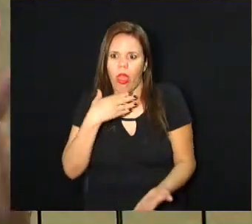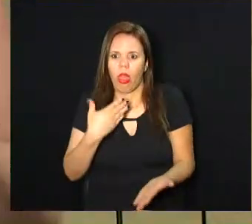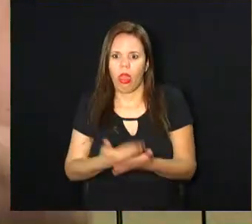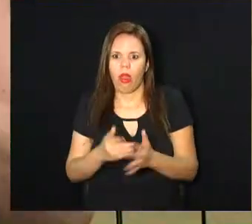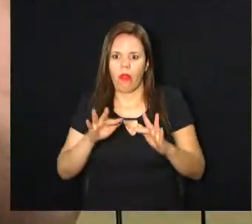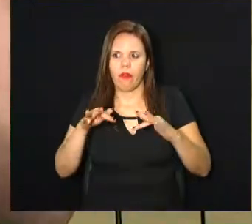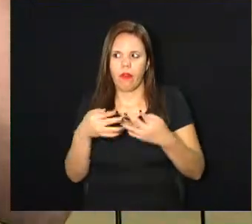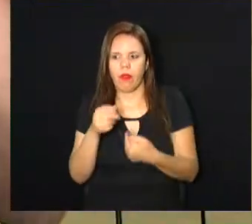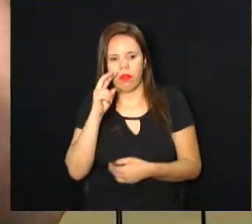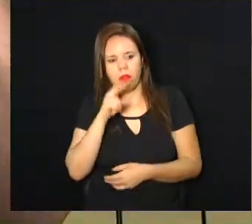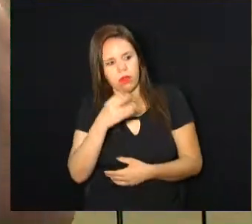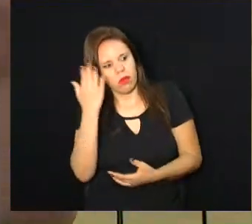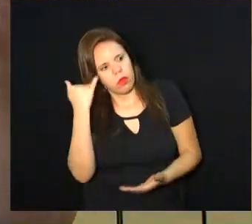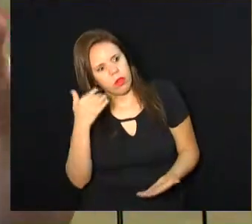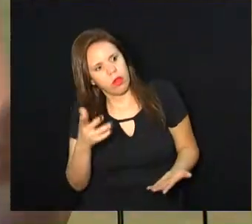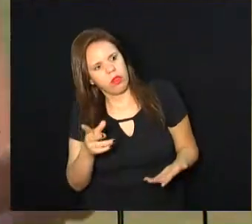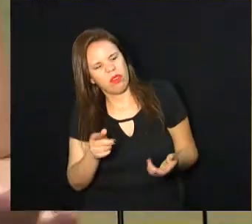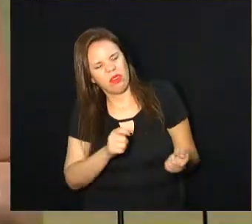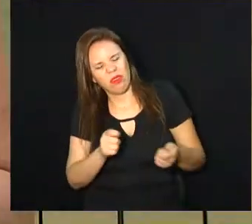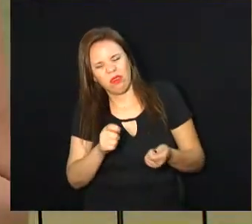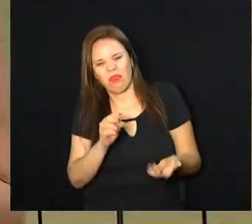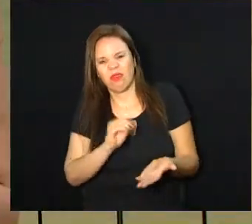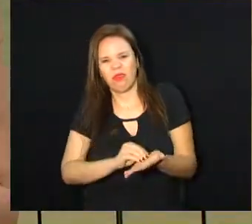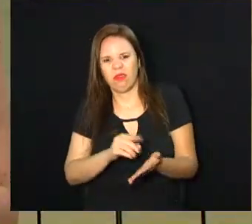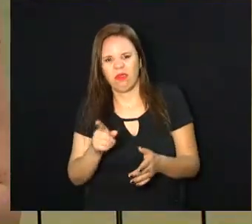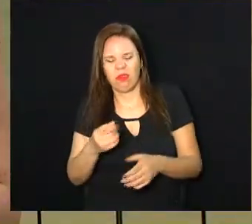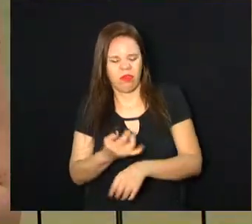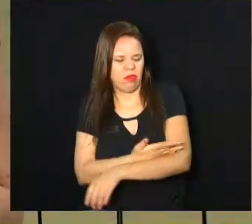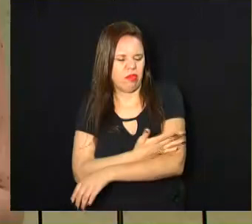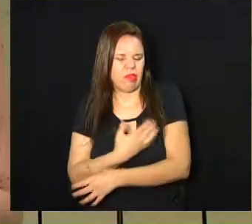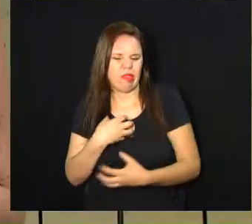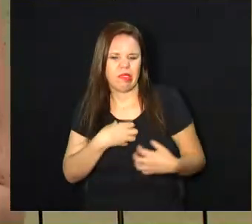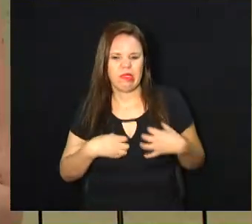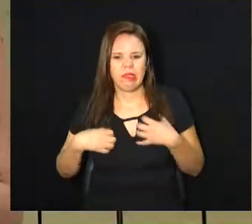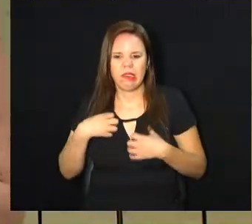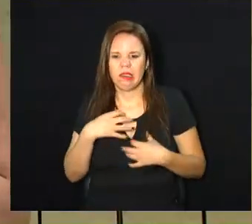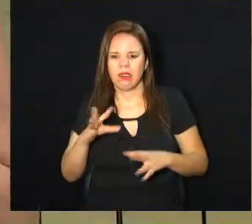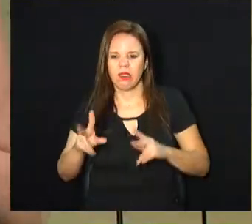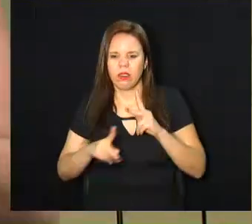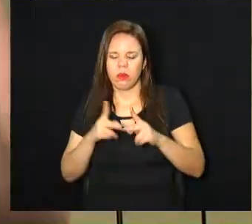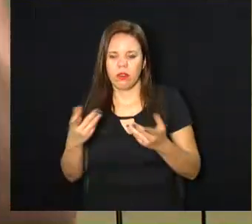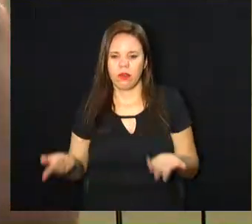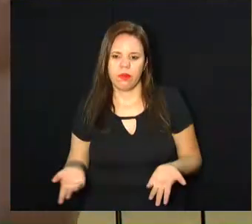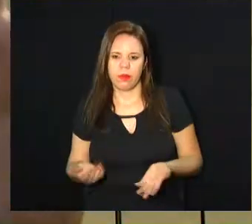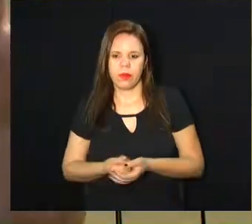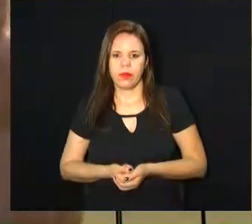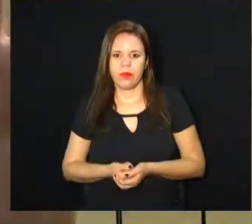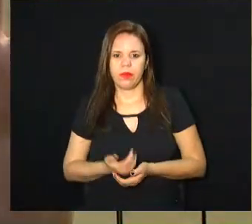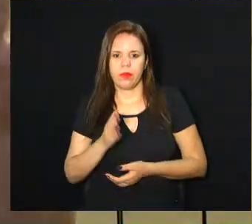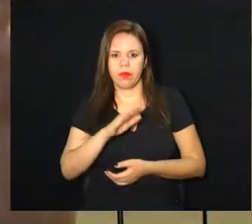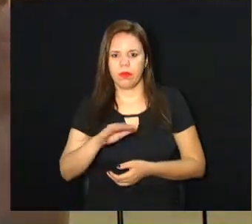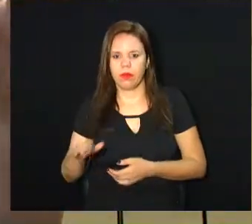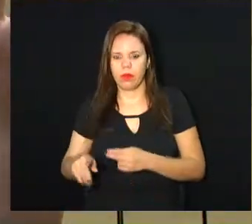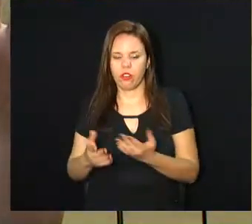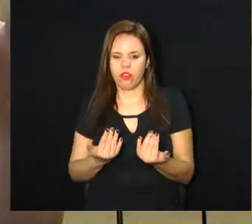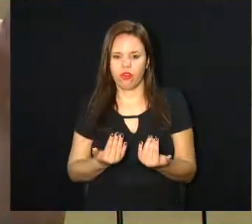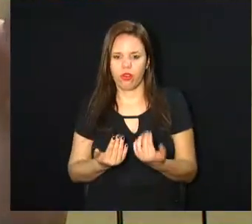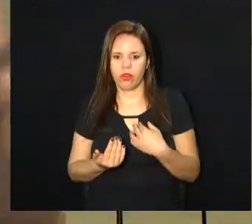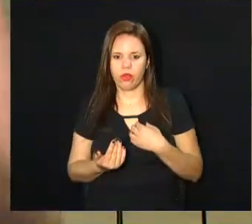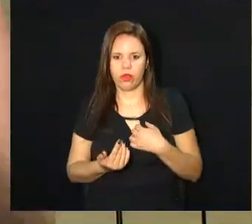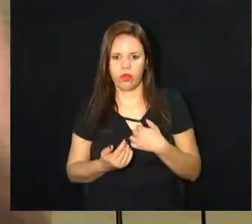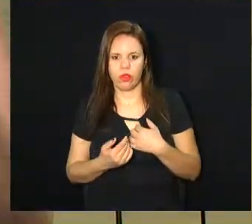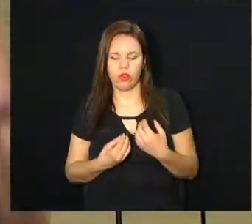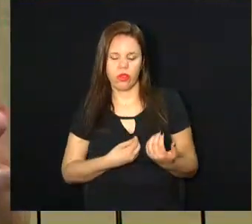né? Acaba desequilibrando emocionalmente todas as pessoas. A criança ou o jovem que passou